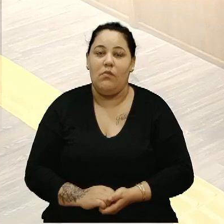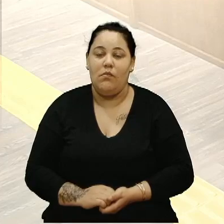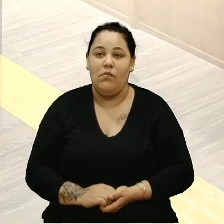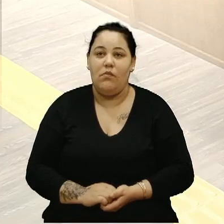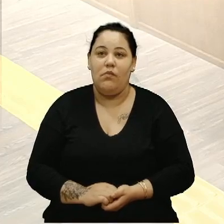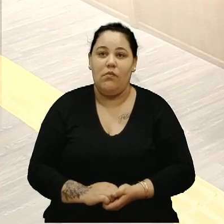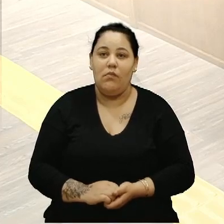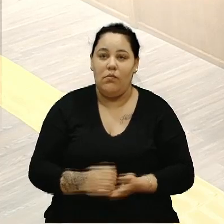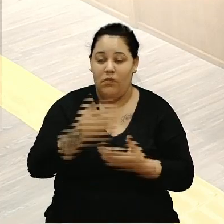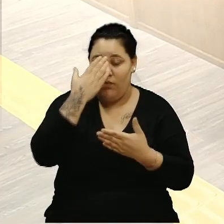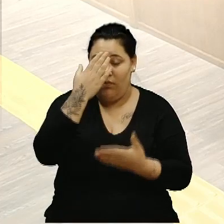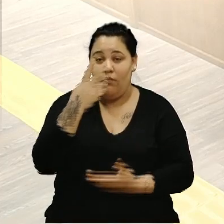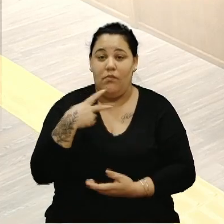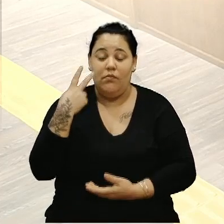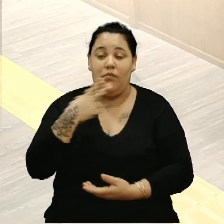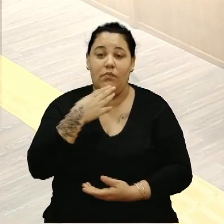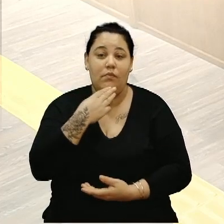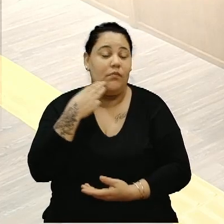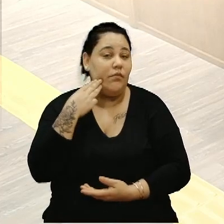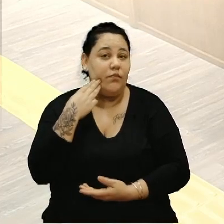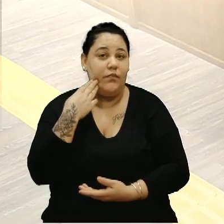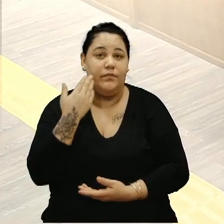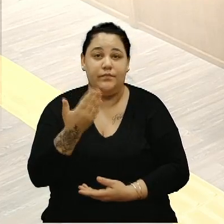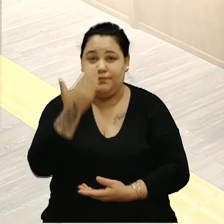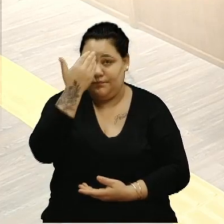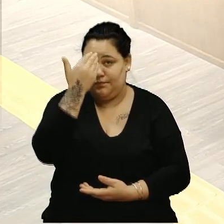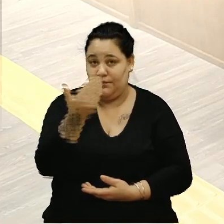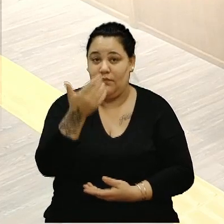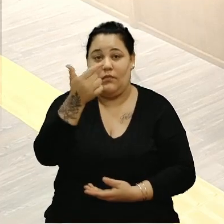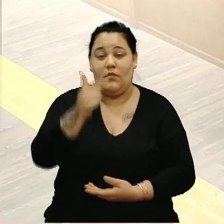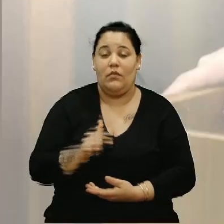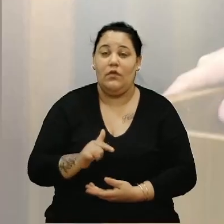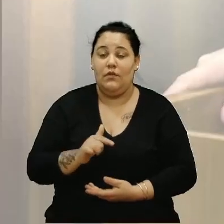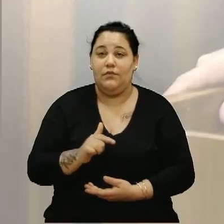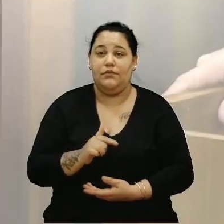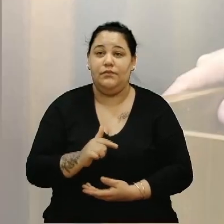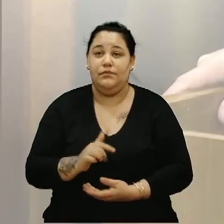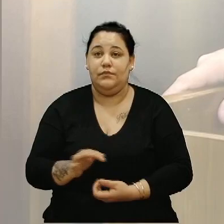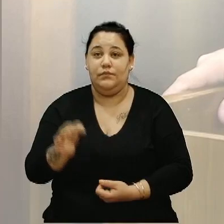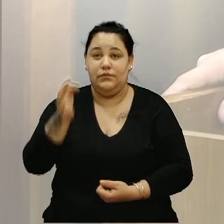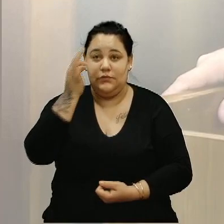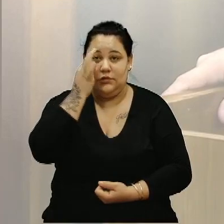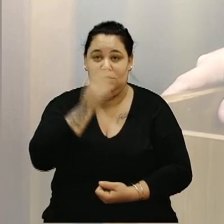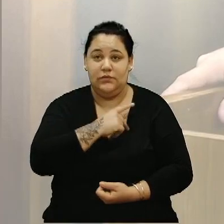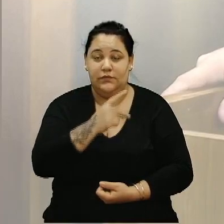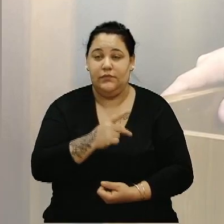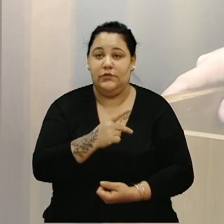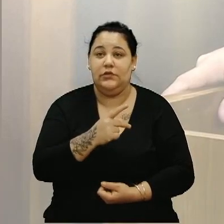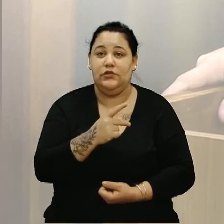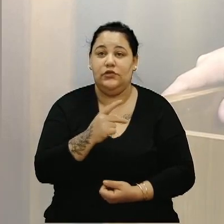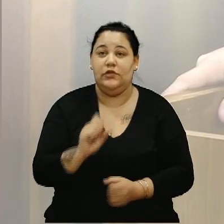Obrigado, vereadora Marisol. Agradecer mais uma vez a vinda do Pertoto,